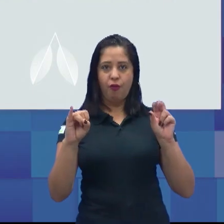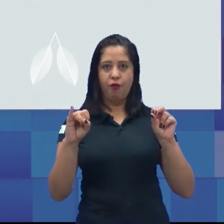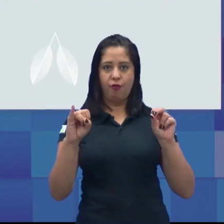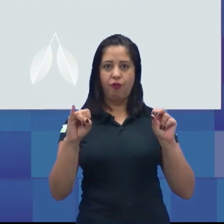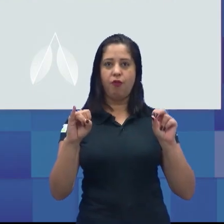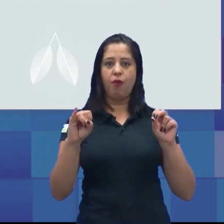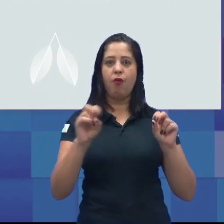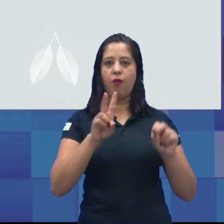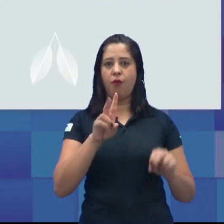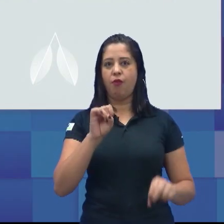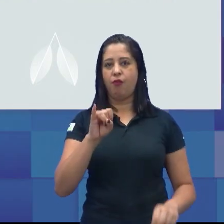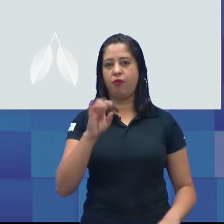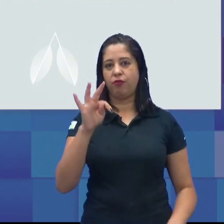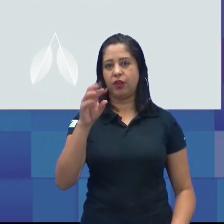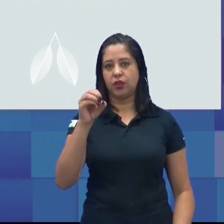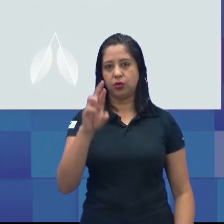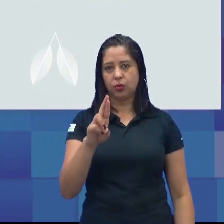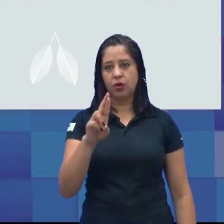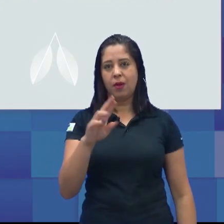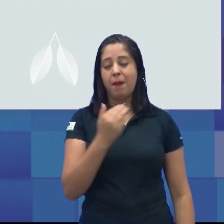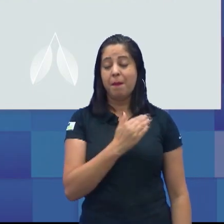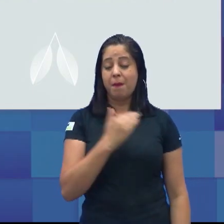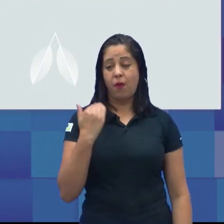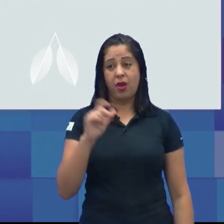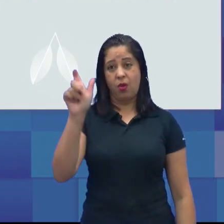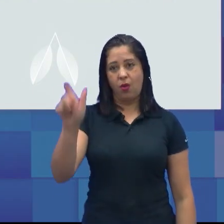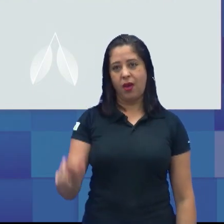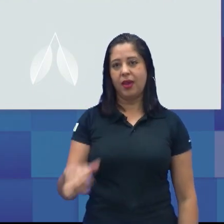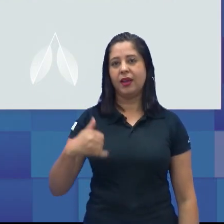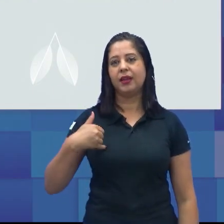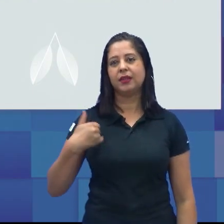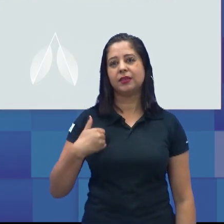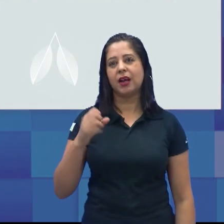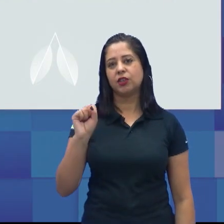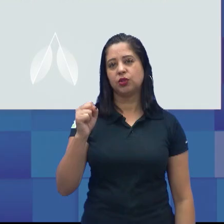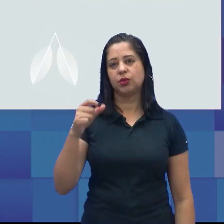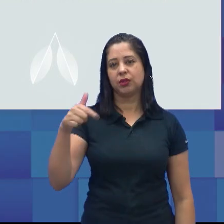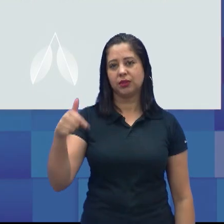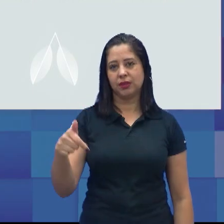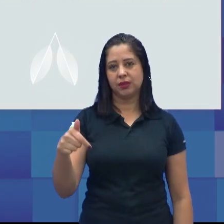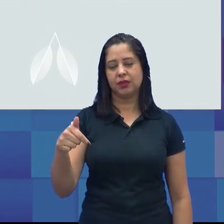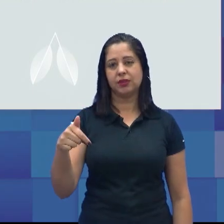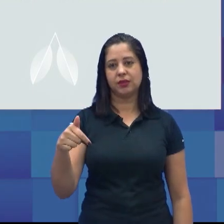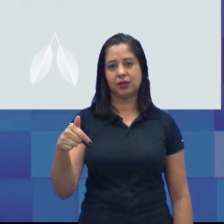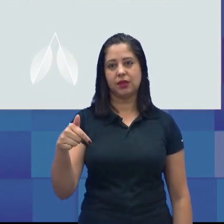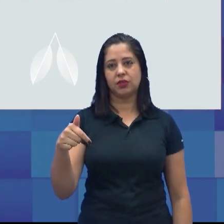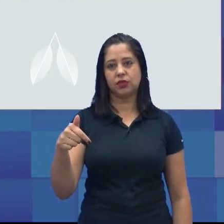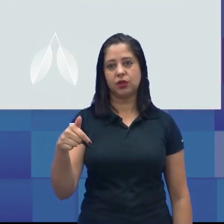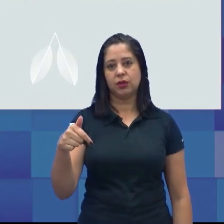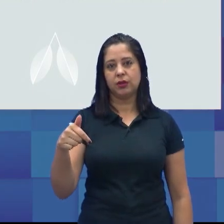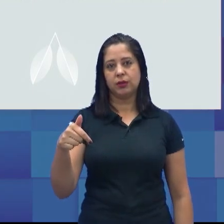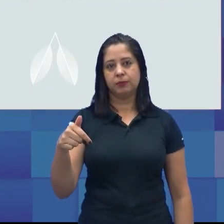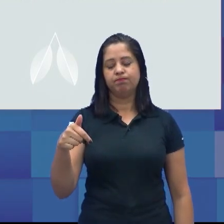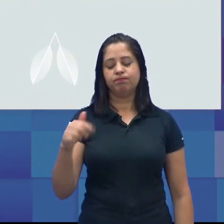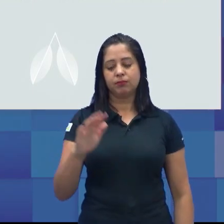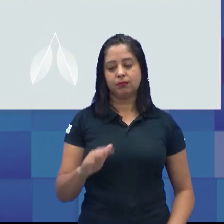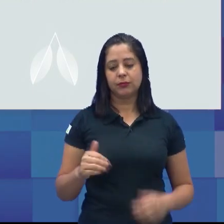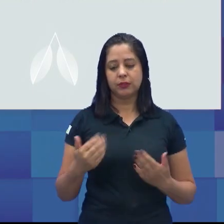comigo, faleceu aos 87 anos, na data de ontem. Então, fica aqui os